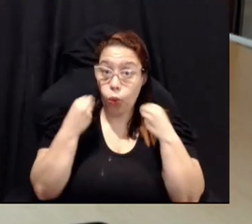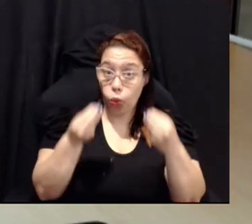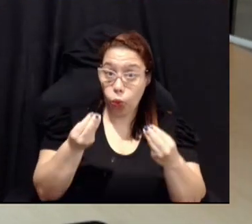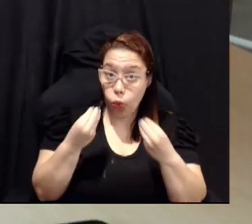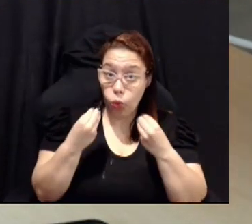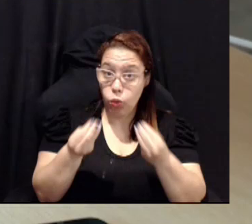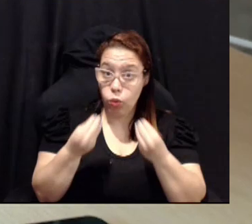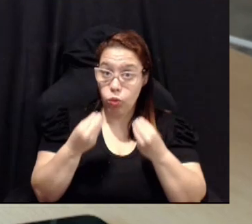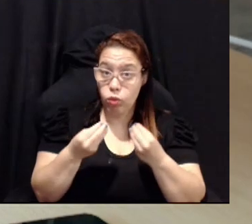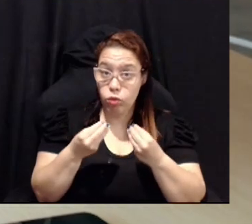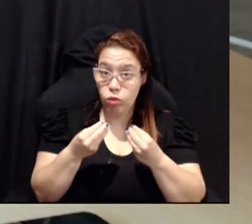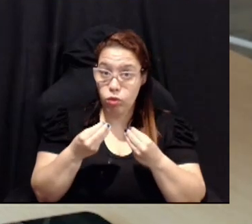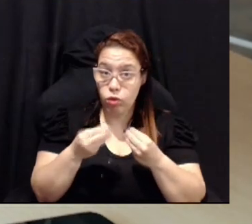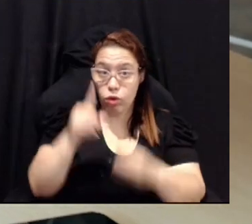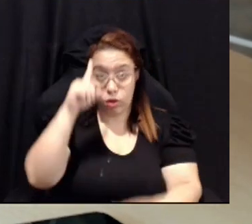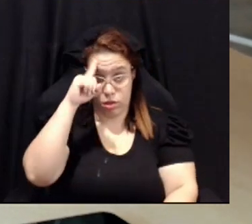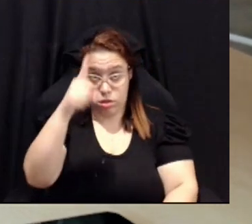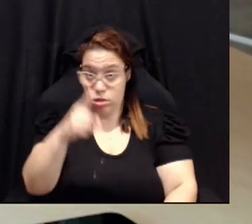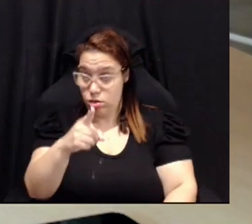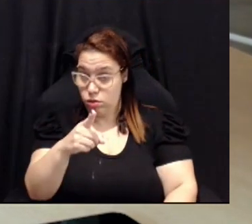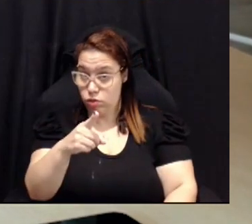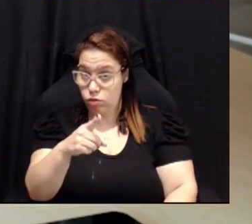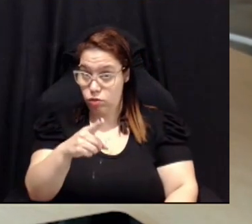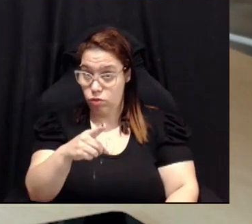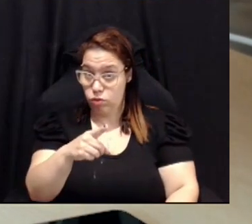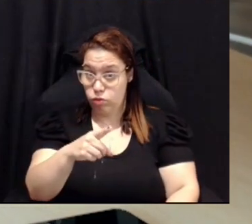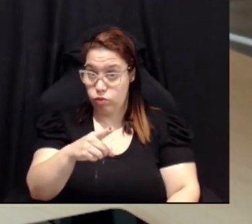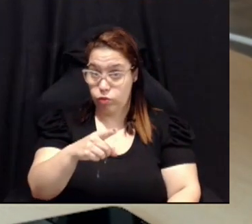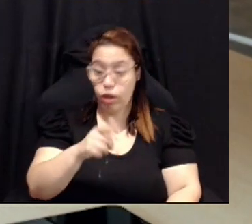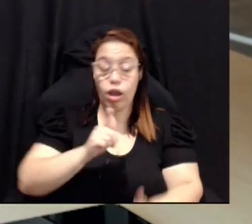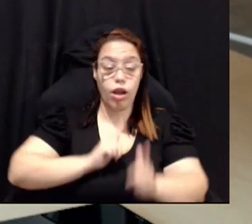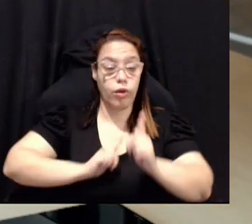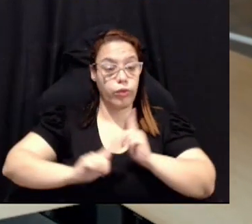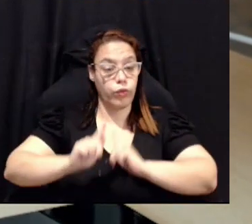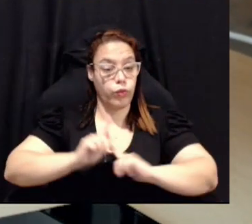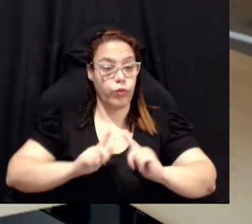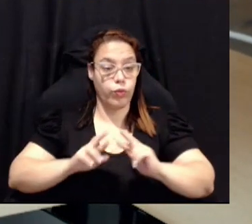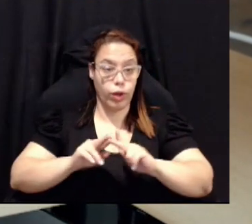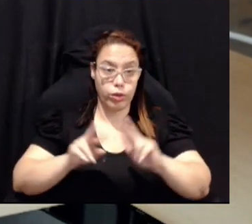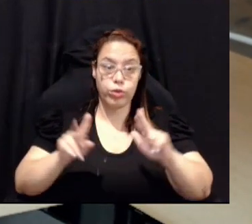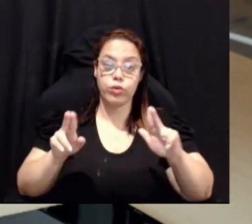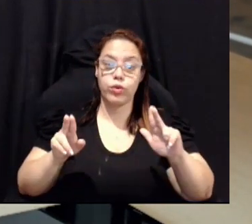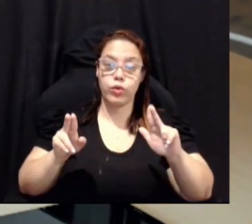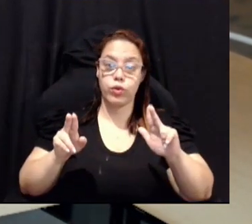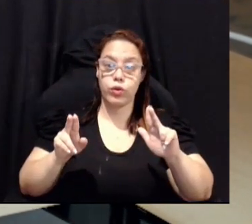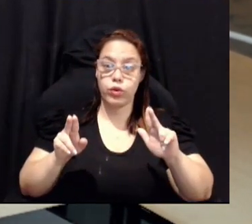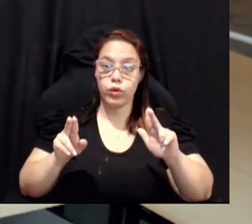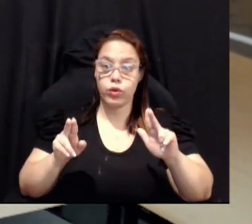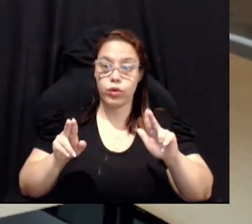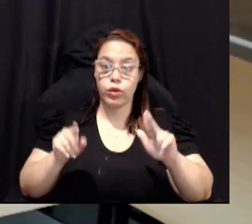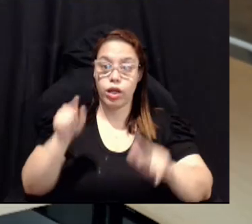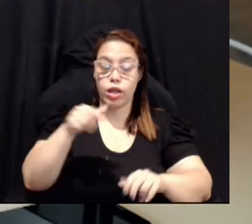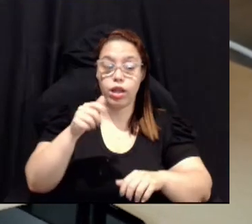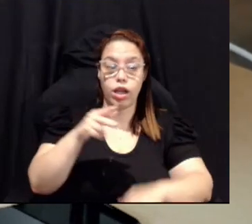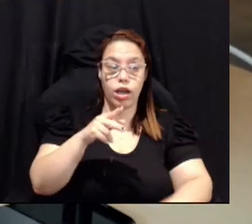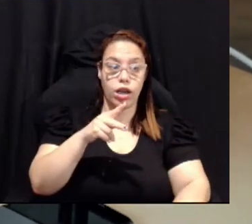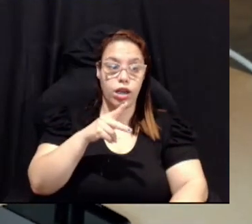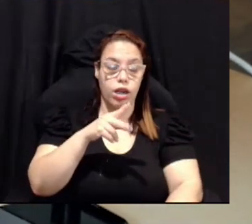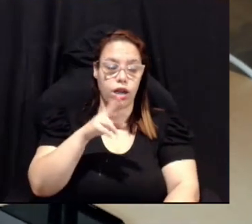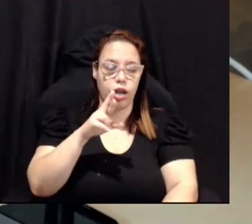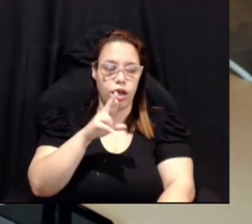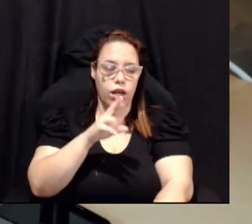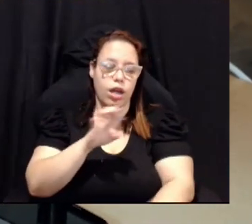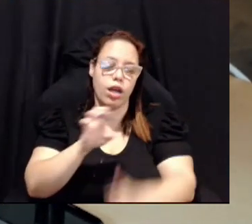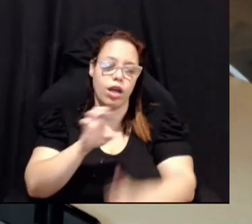sendo decidido ali. Às vezes, até o gestor faz a diferença de quem está gerindo aquela empresa. Então, a